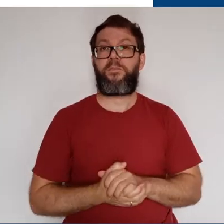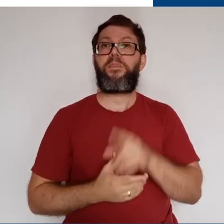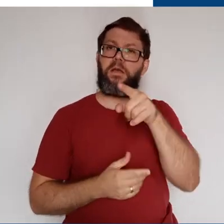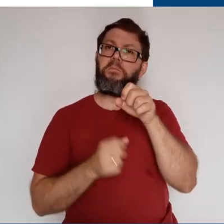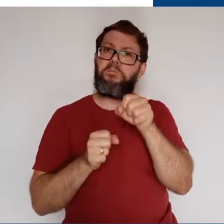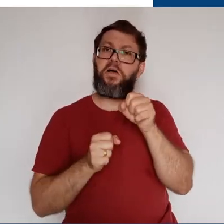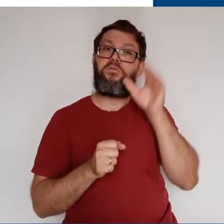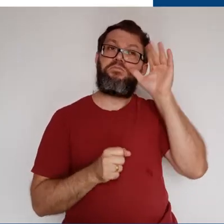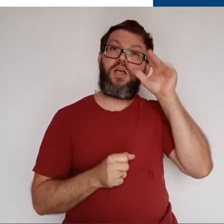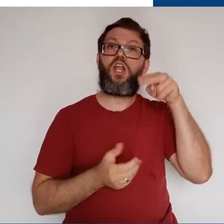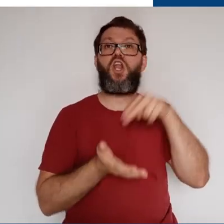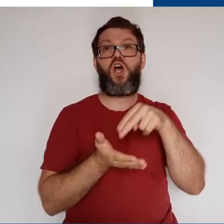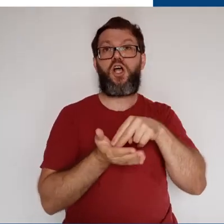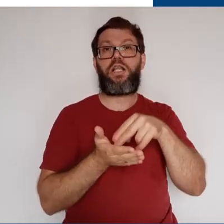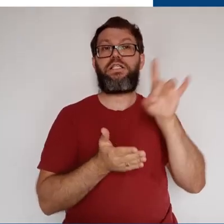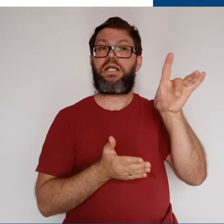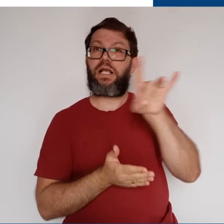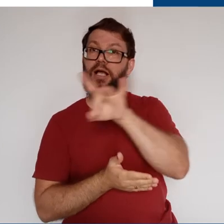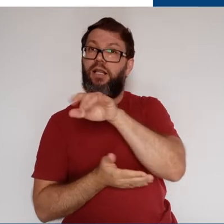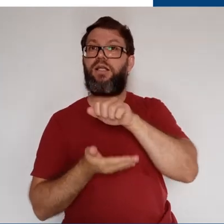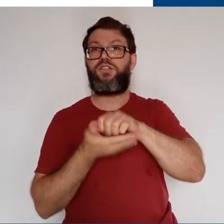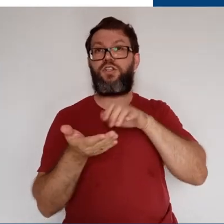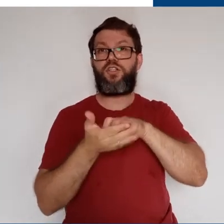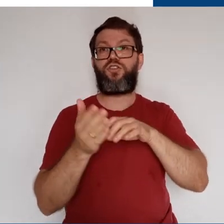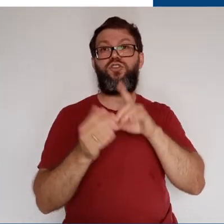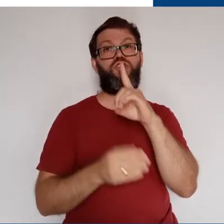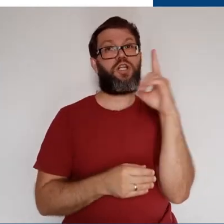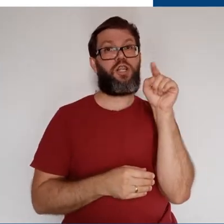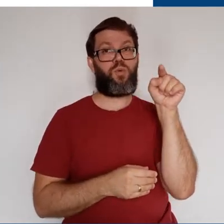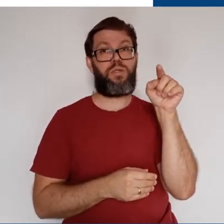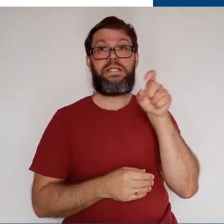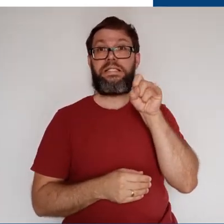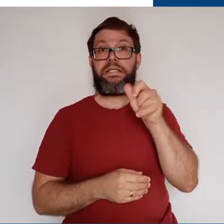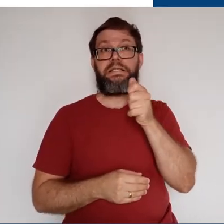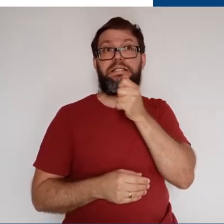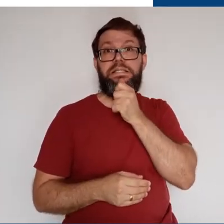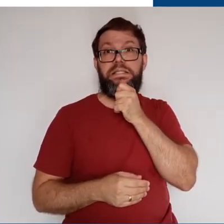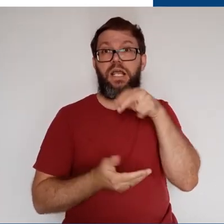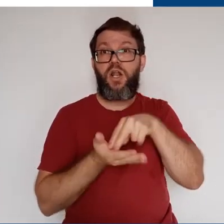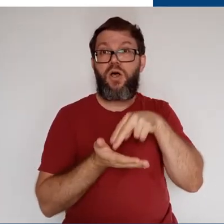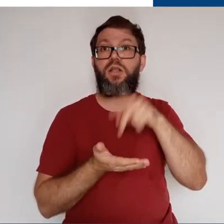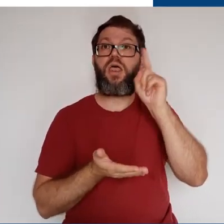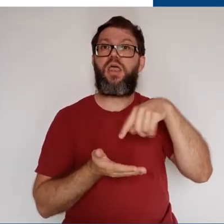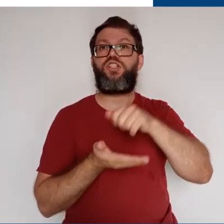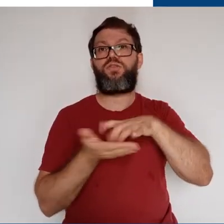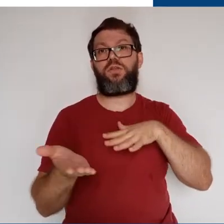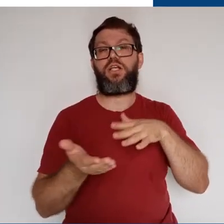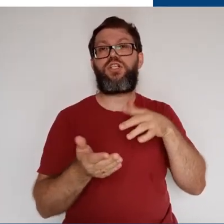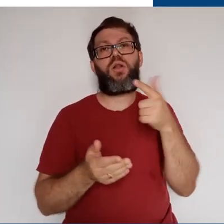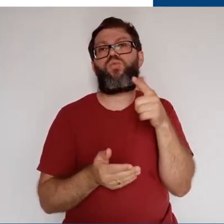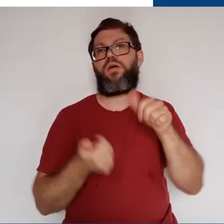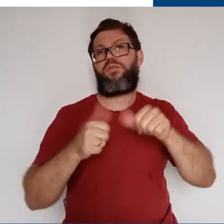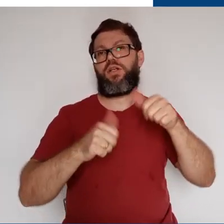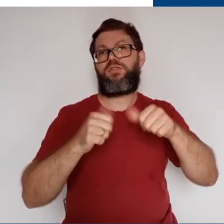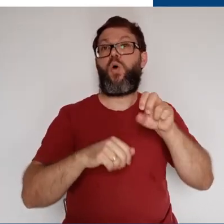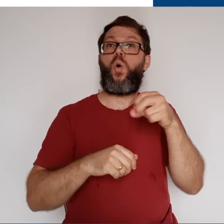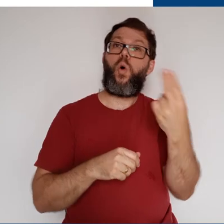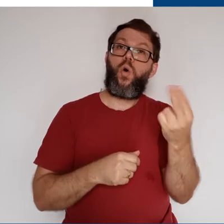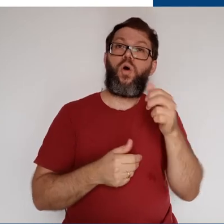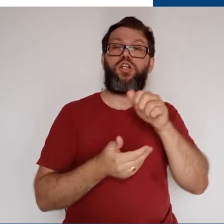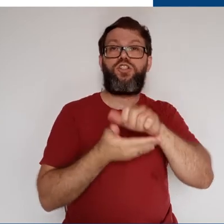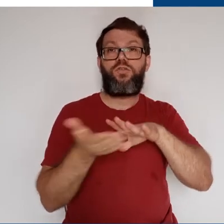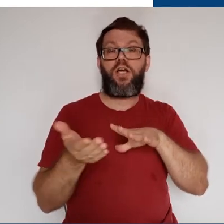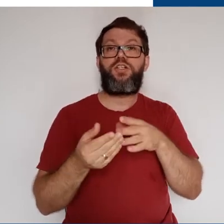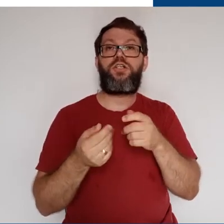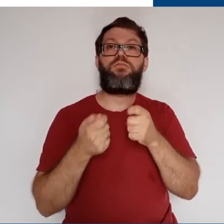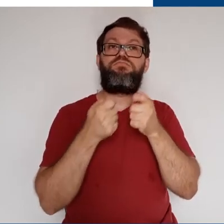e aparecem com a nota você consegue visualizar a nota no canto direito de cada atividade as que estiverem sem nota se trata